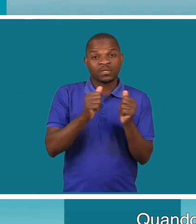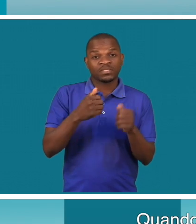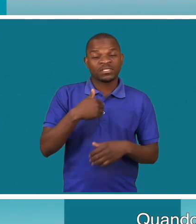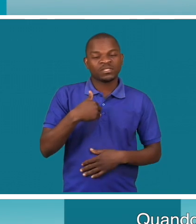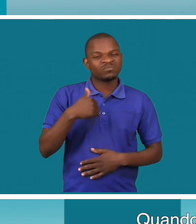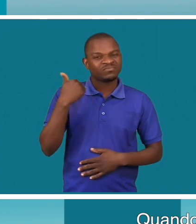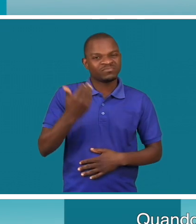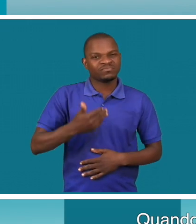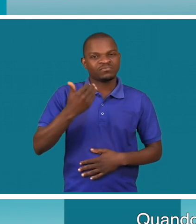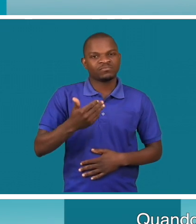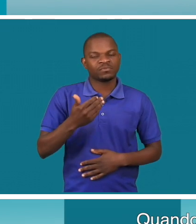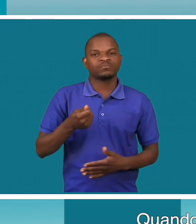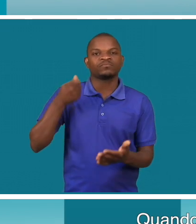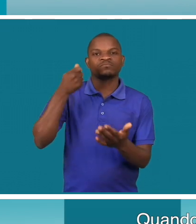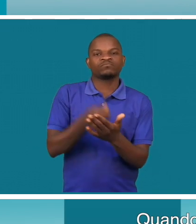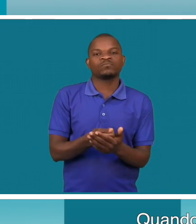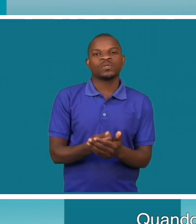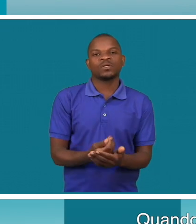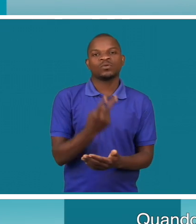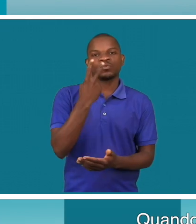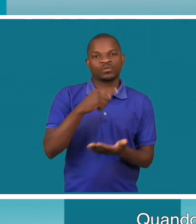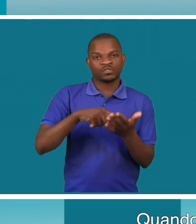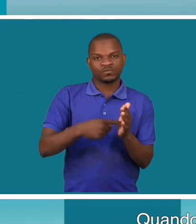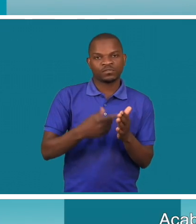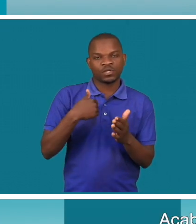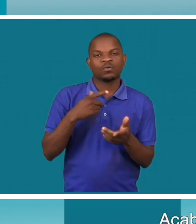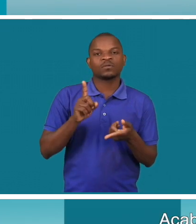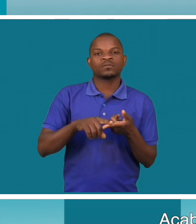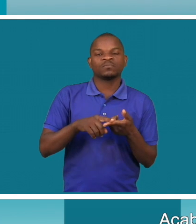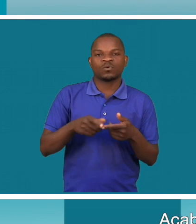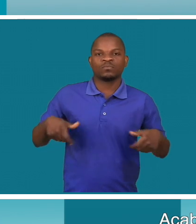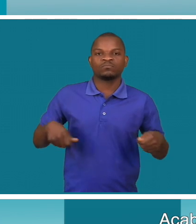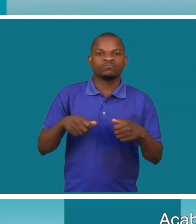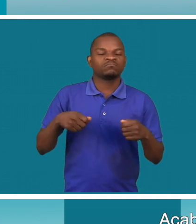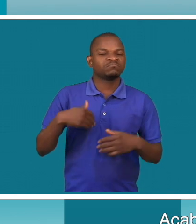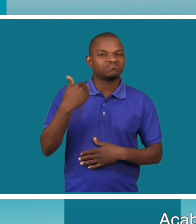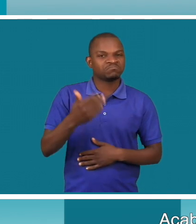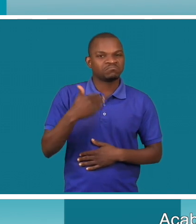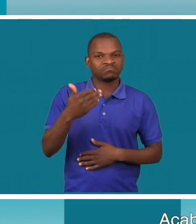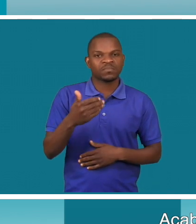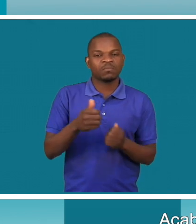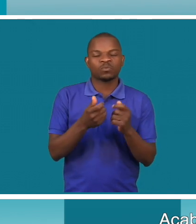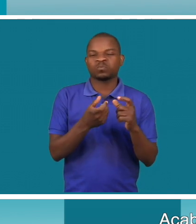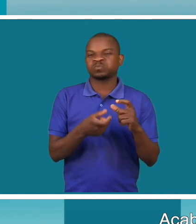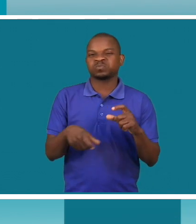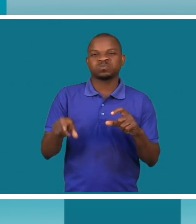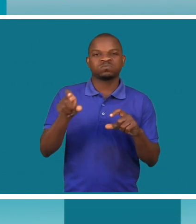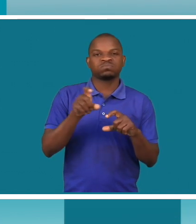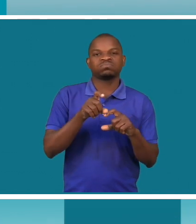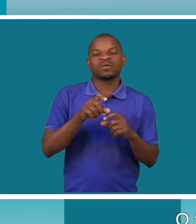dia, tenho que pagar a minha cadeira e a minha pessoa. Acaba sendo puxado no valor.